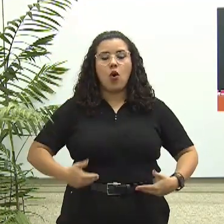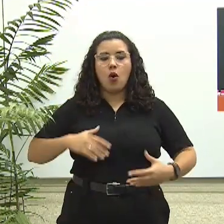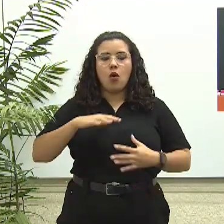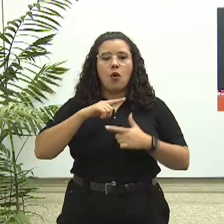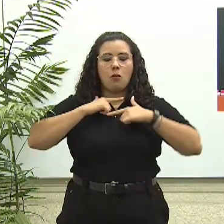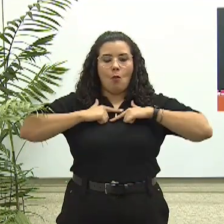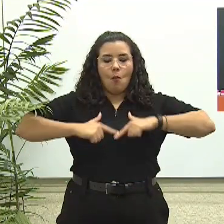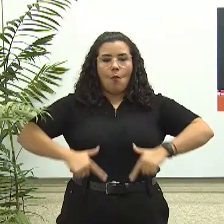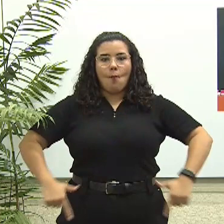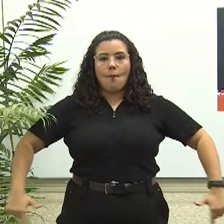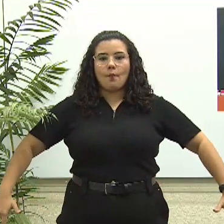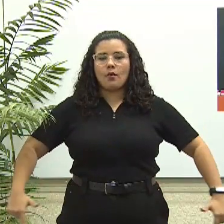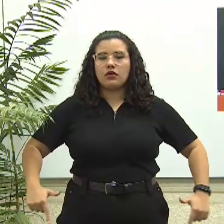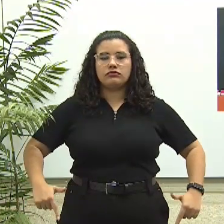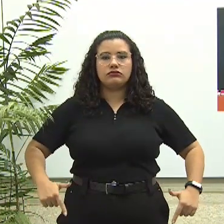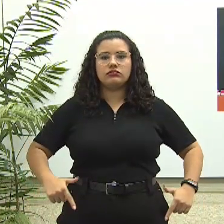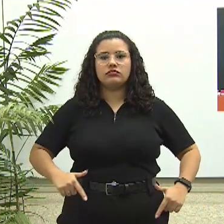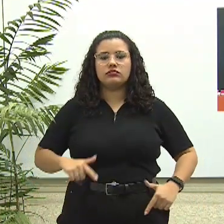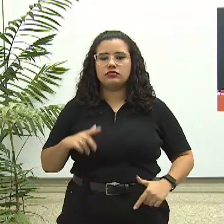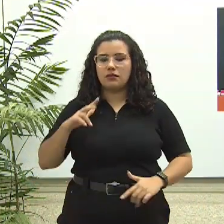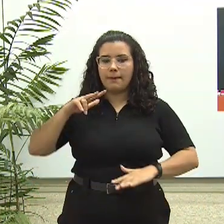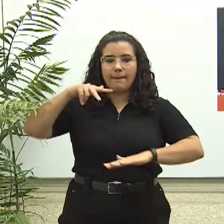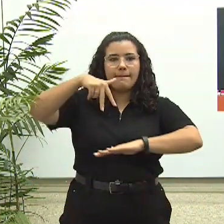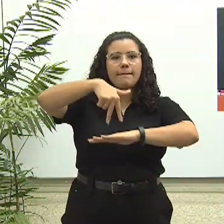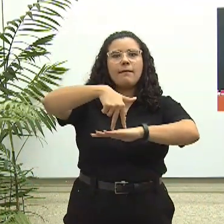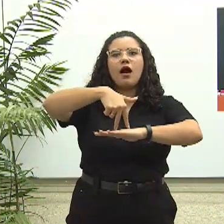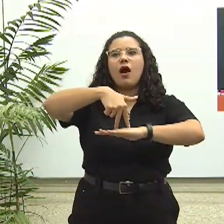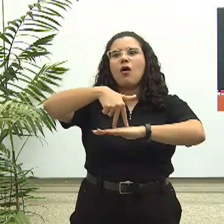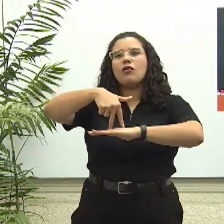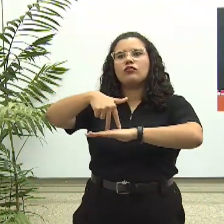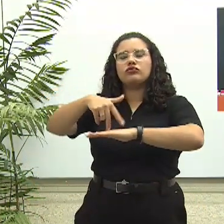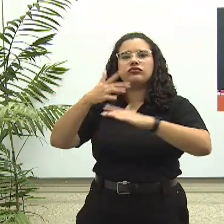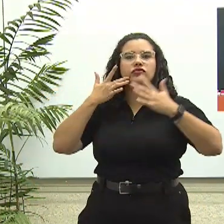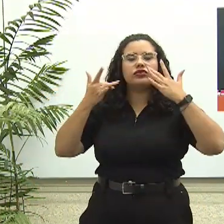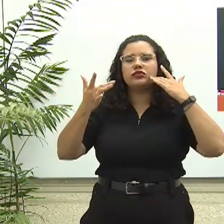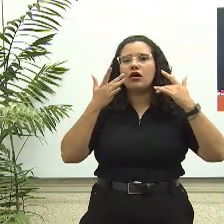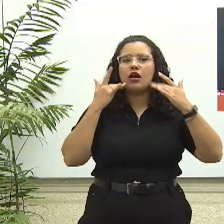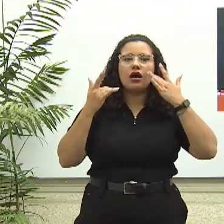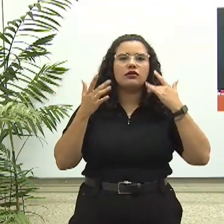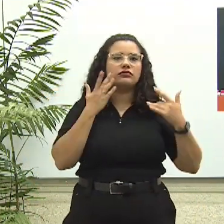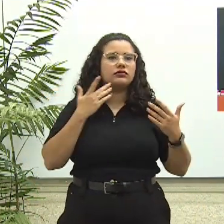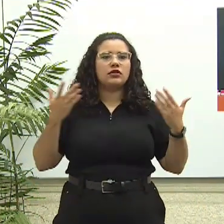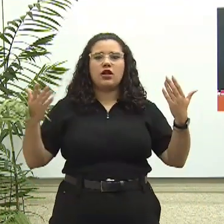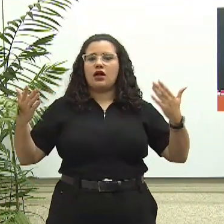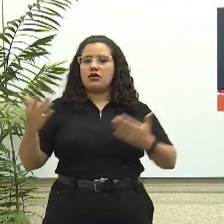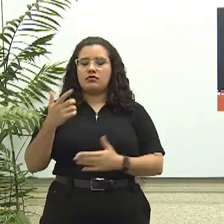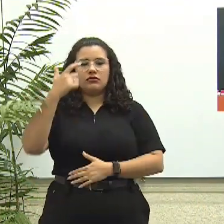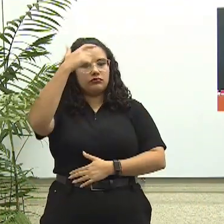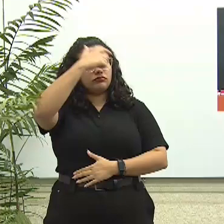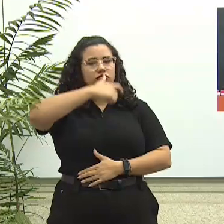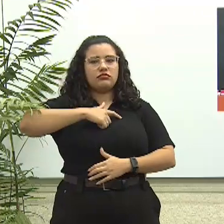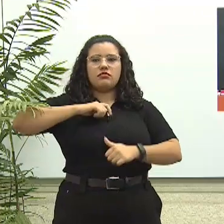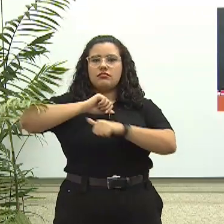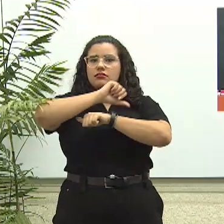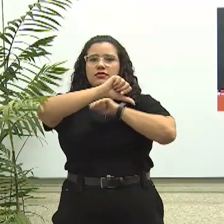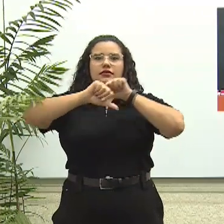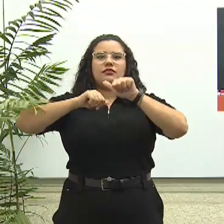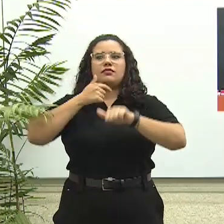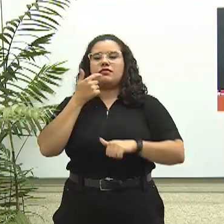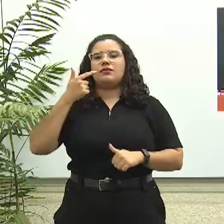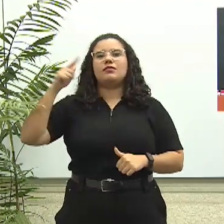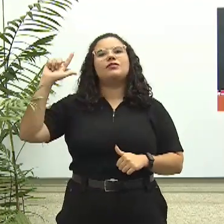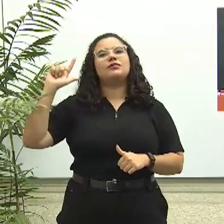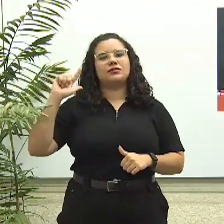do seu som ele no palco do teatro há um unicidade há um aqui agora um wicket nunk Como chama o Benjamin